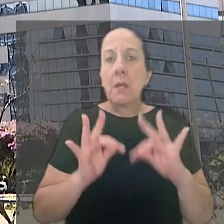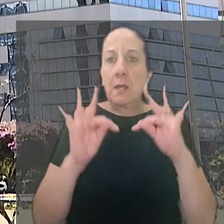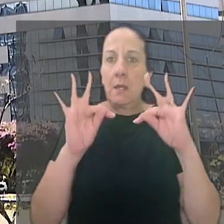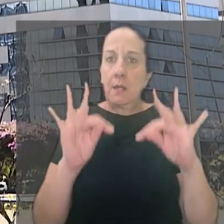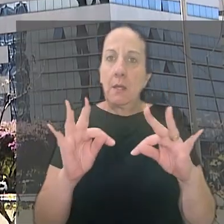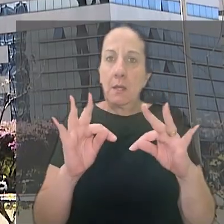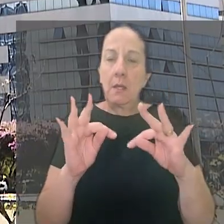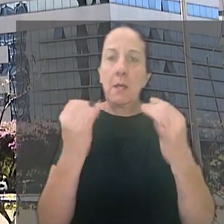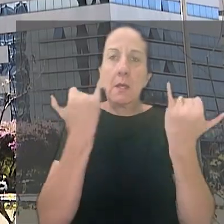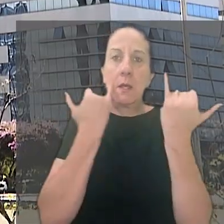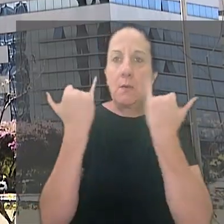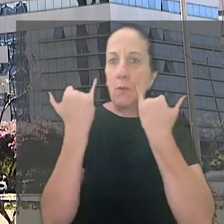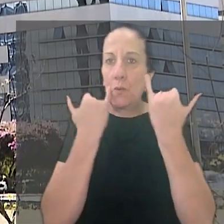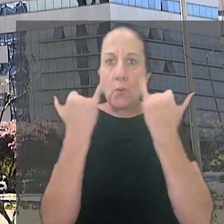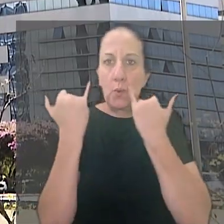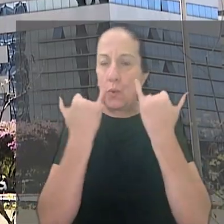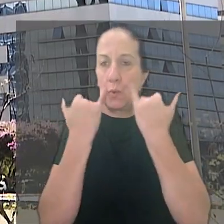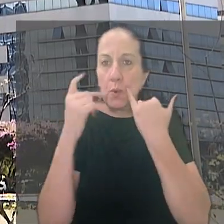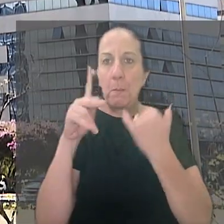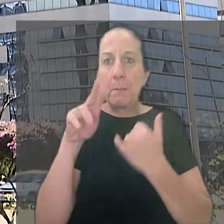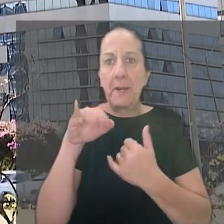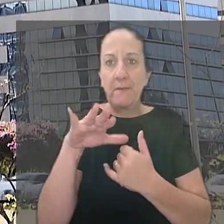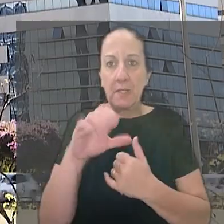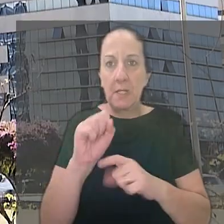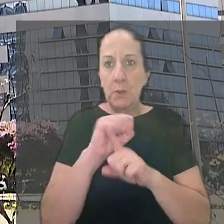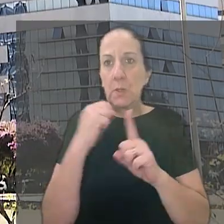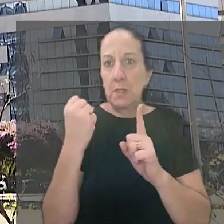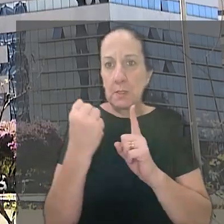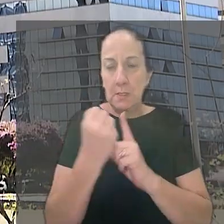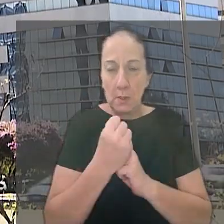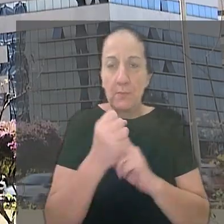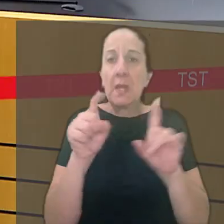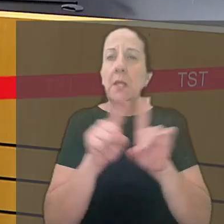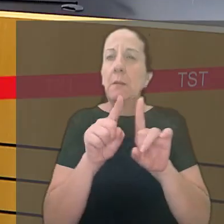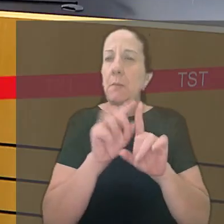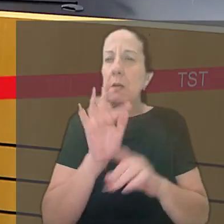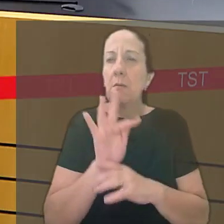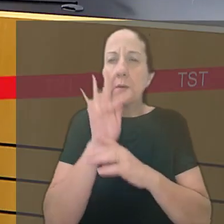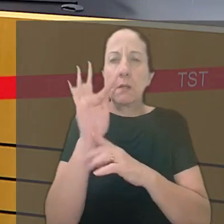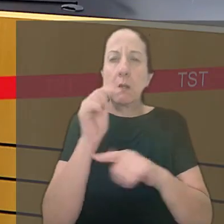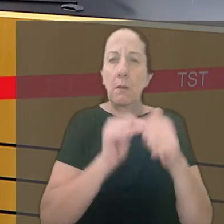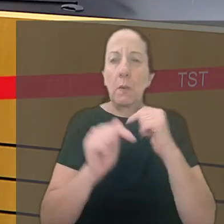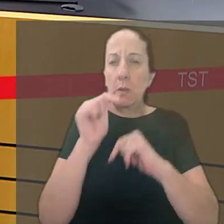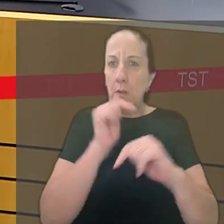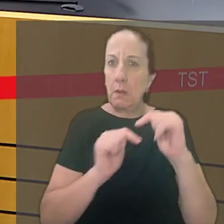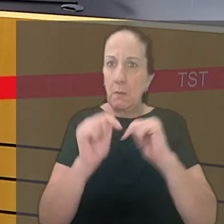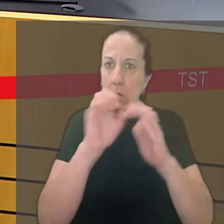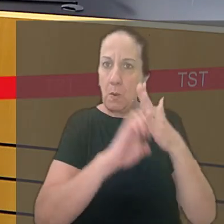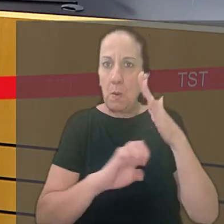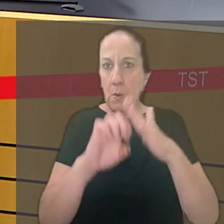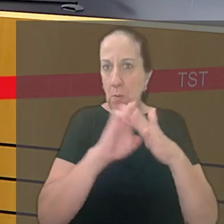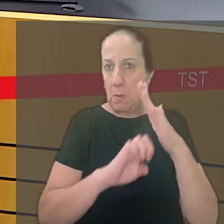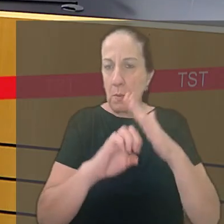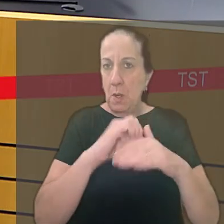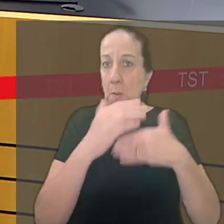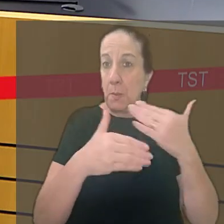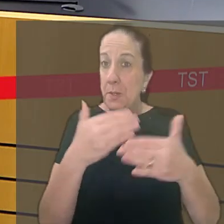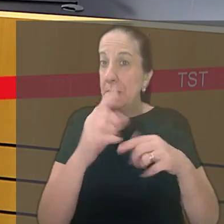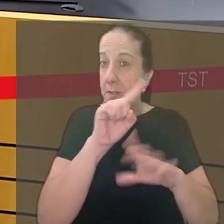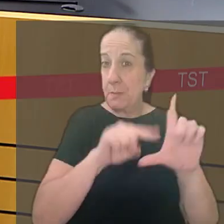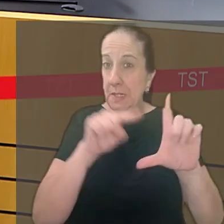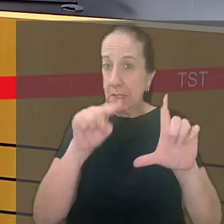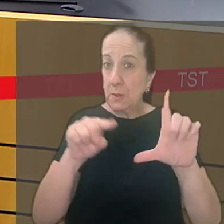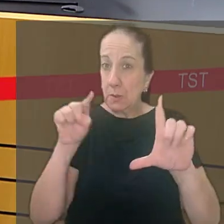A empresa de tecnologia e informações da Previdência Social, Dataprev, e a Federação Nacional dos Trabalhadores em Empresas